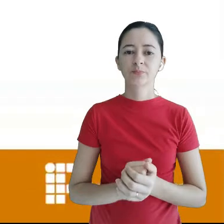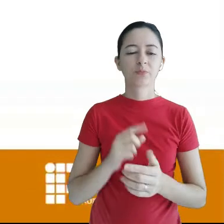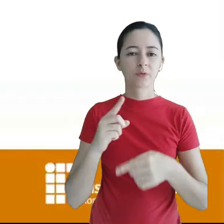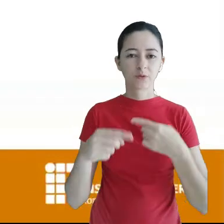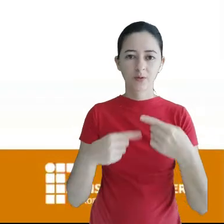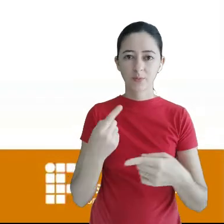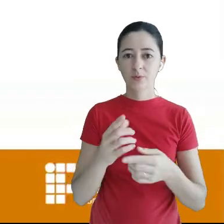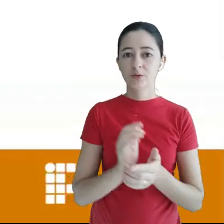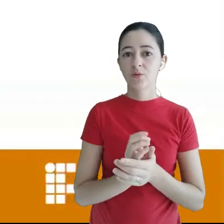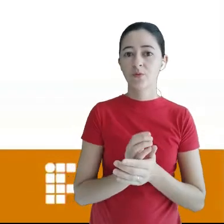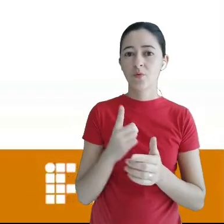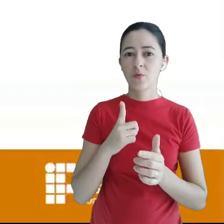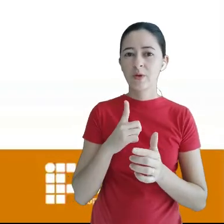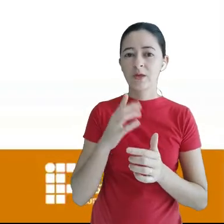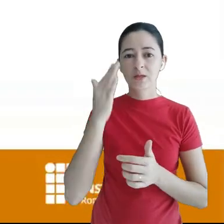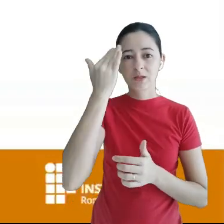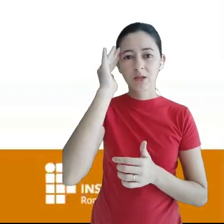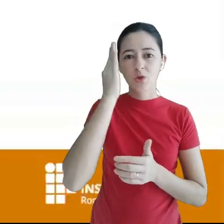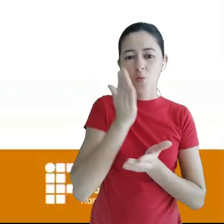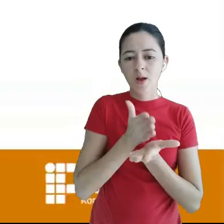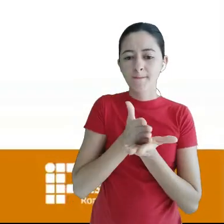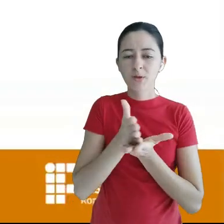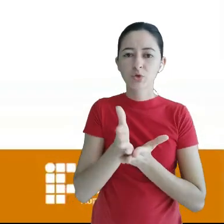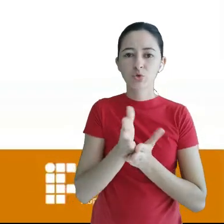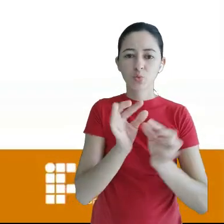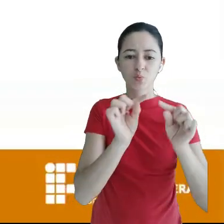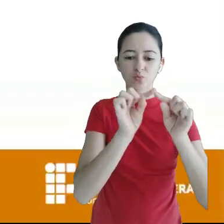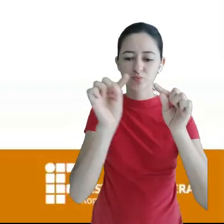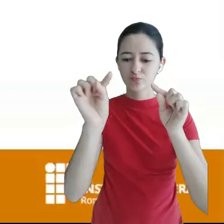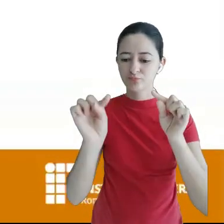A gente vai falar daqui a pouco sobre o caminho da informação, vocês vão entender isso.